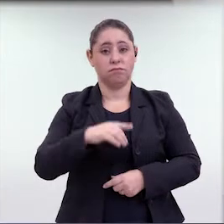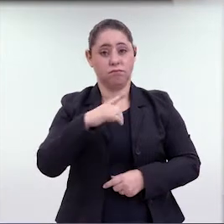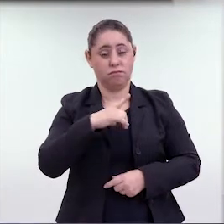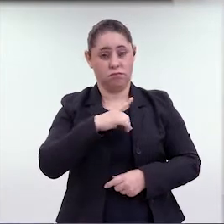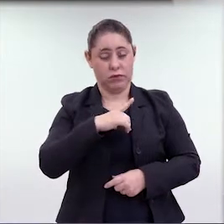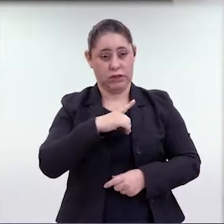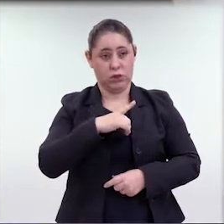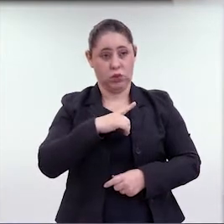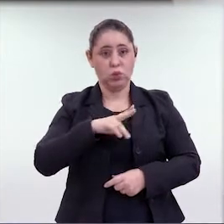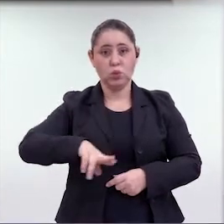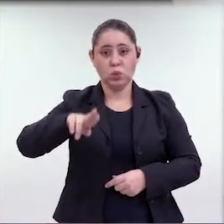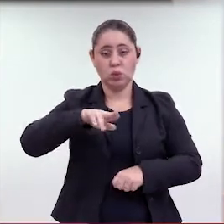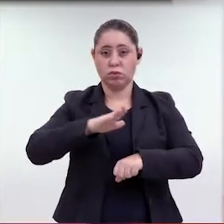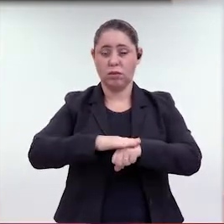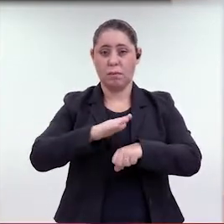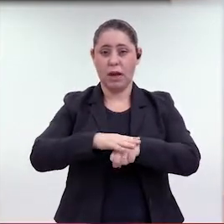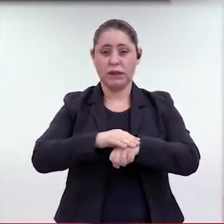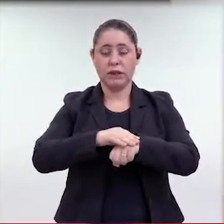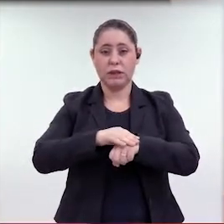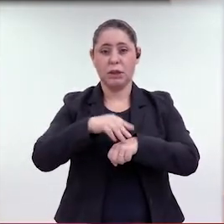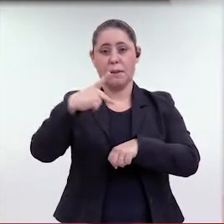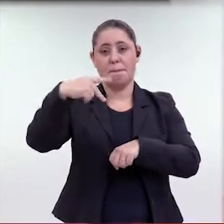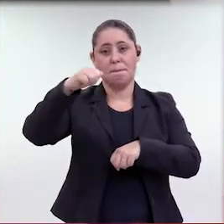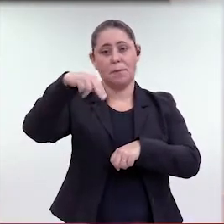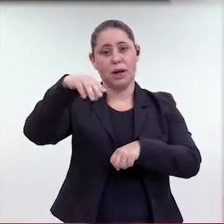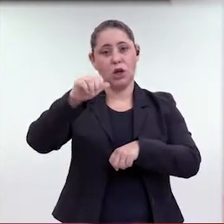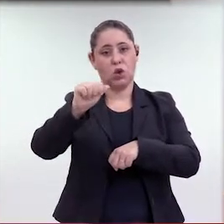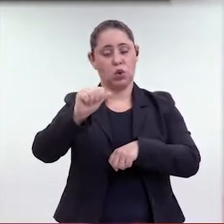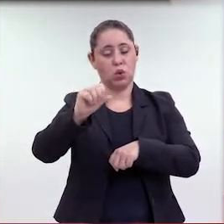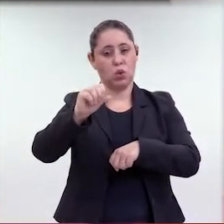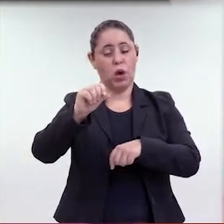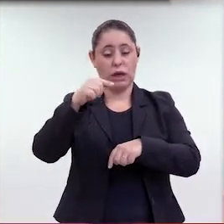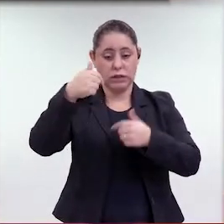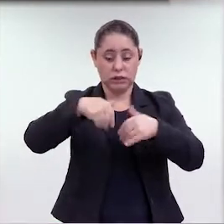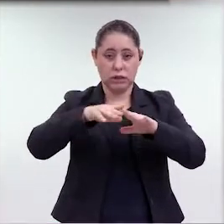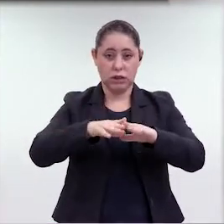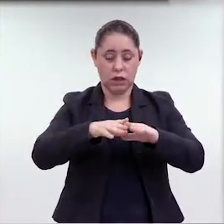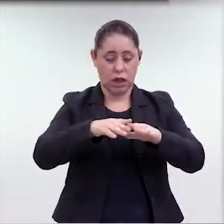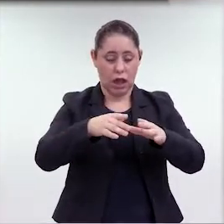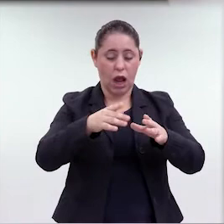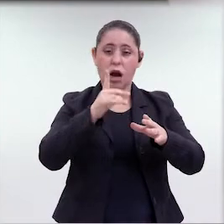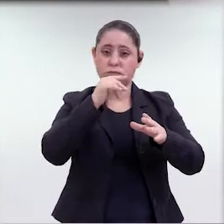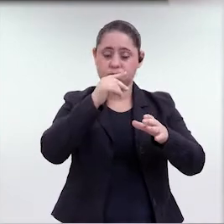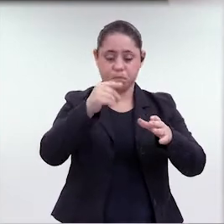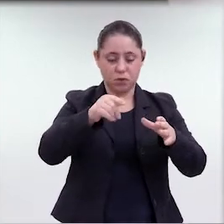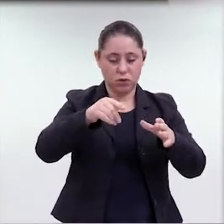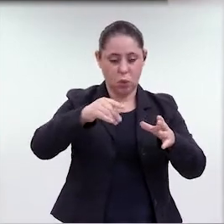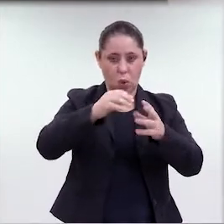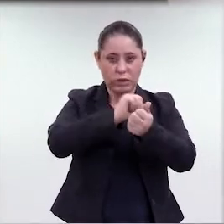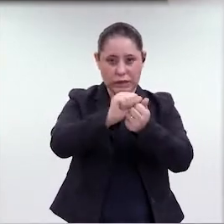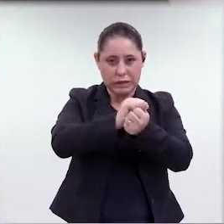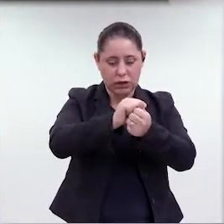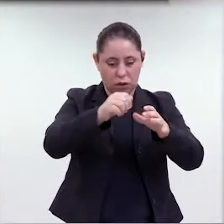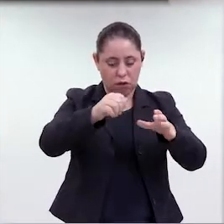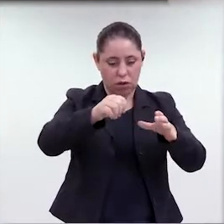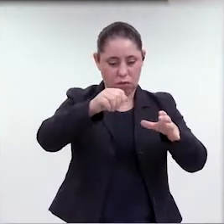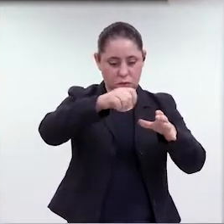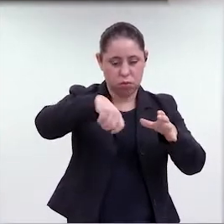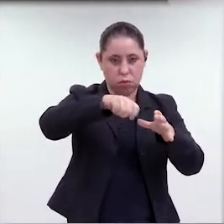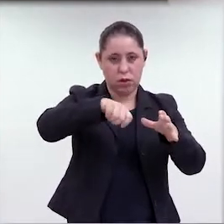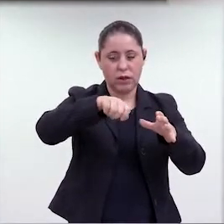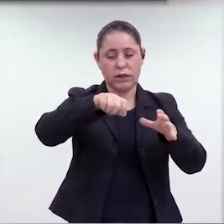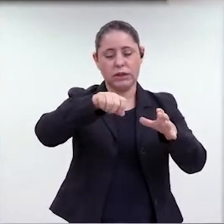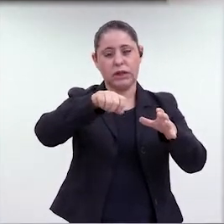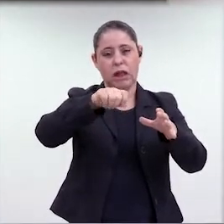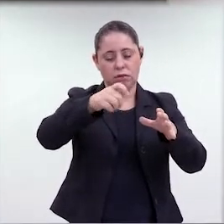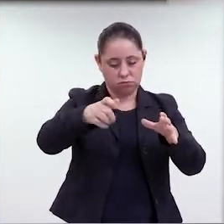Eu utilizo mais a de tecido. E aqui a gente deixa de molho, porque eu vi na internet, porque hoje a gente tudo